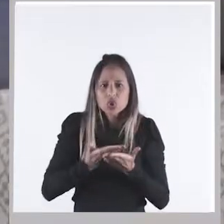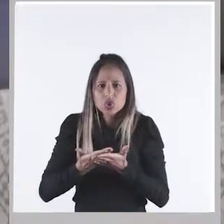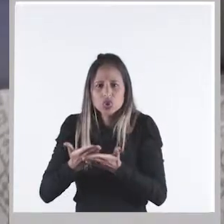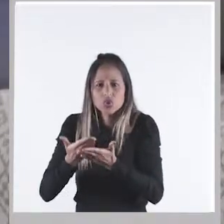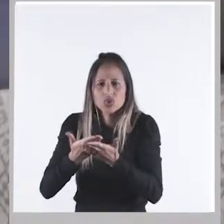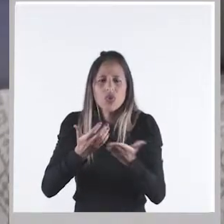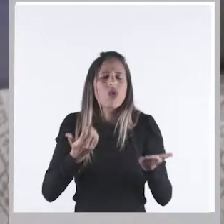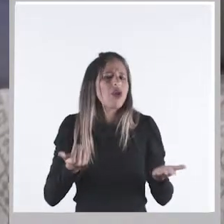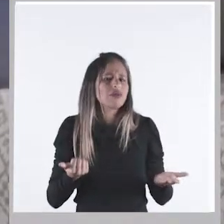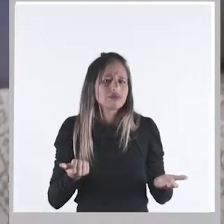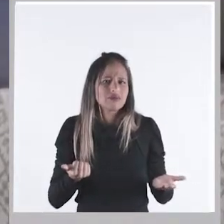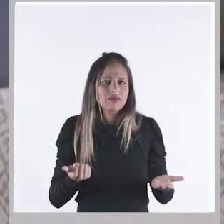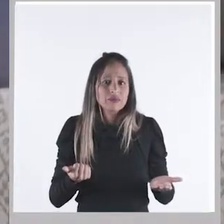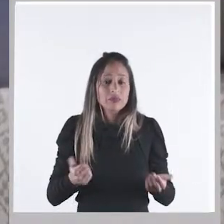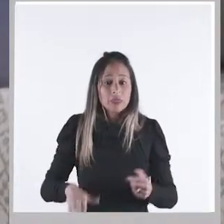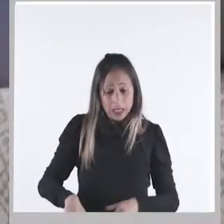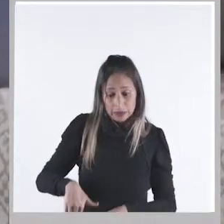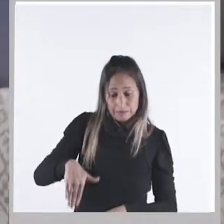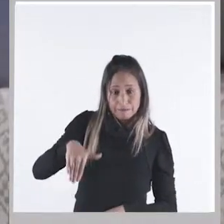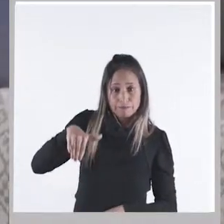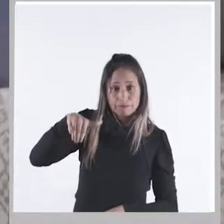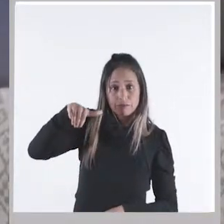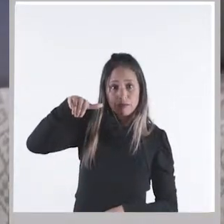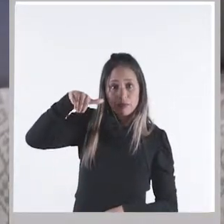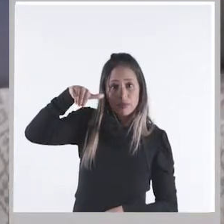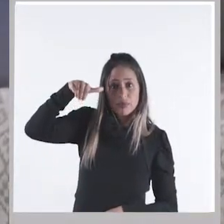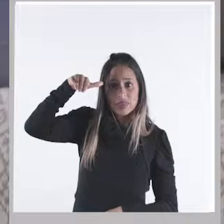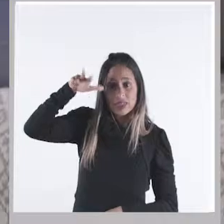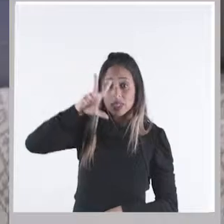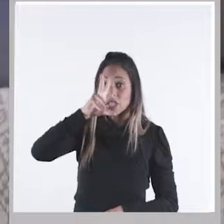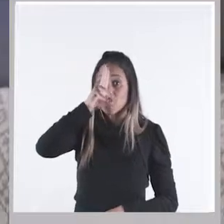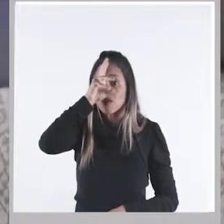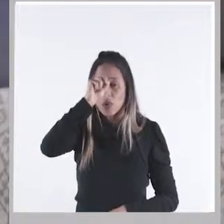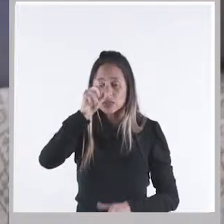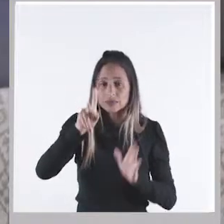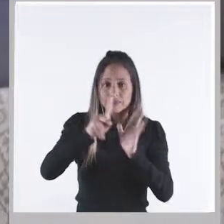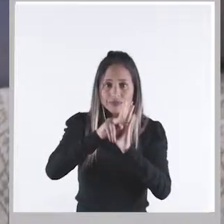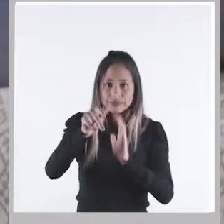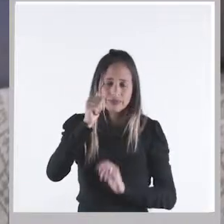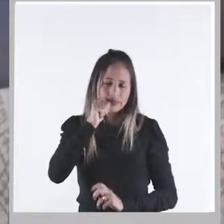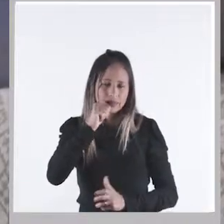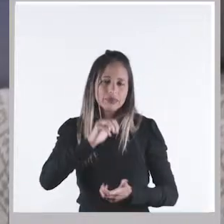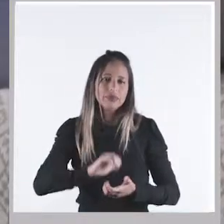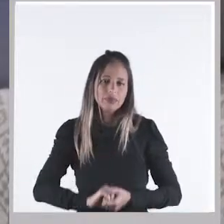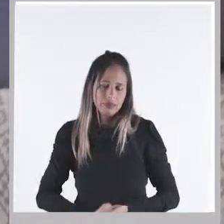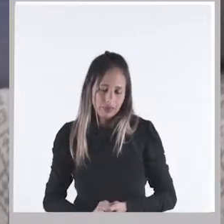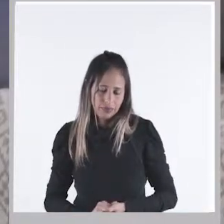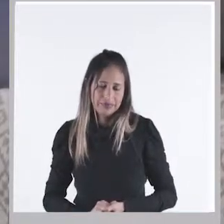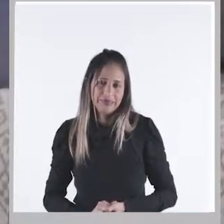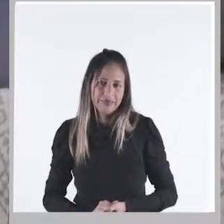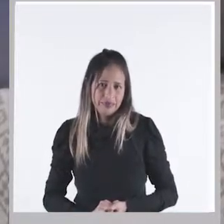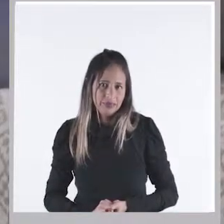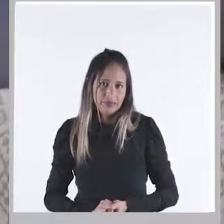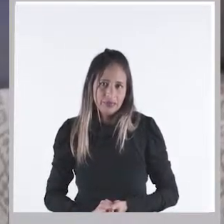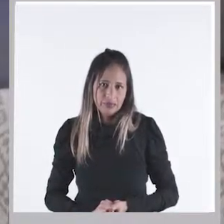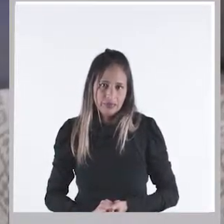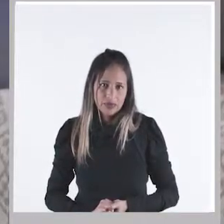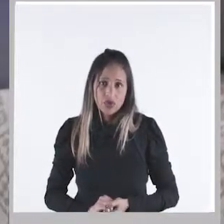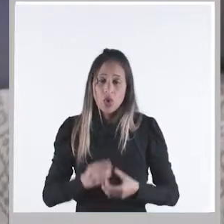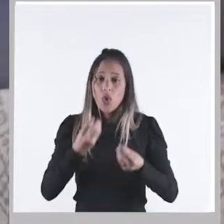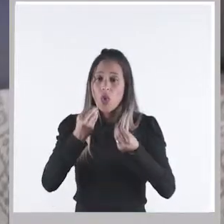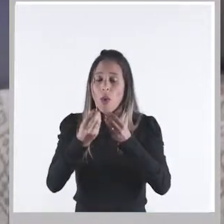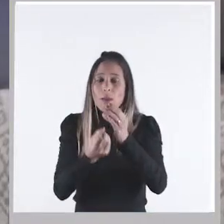assim, eu cresci vendo a força dessas mulheres, né? Então, assim, a forma como